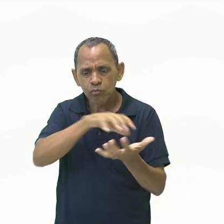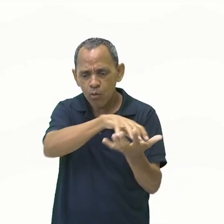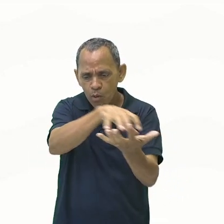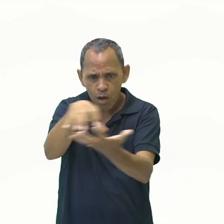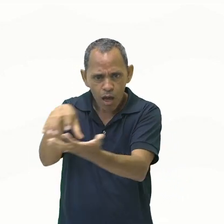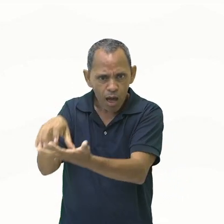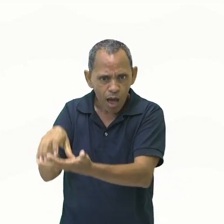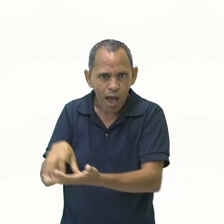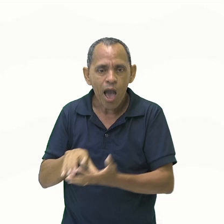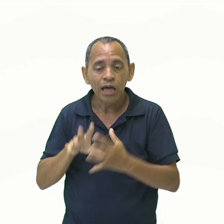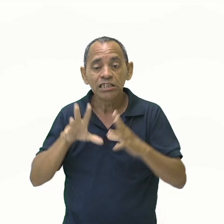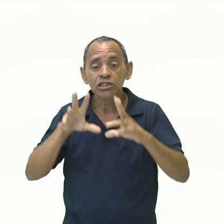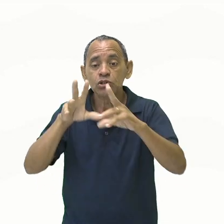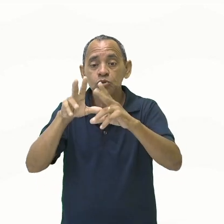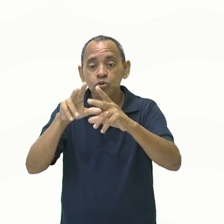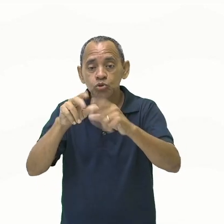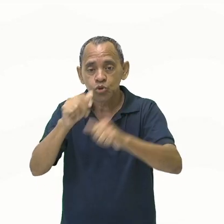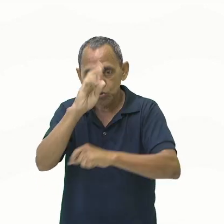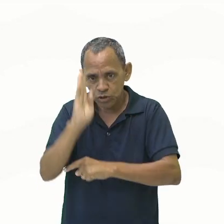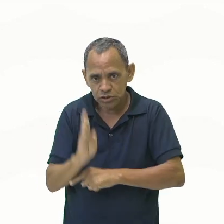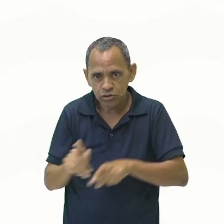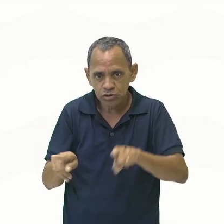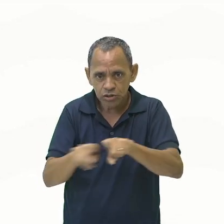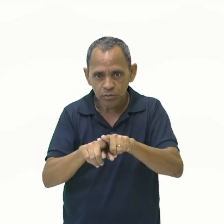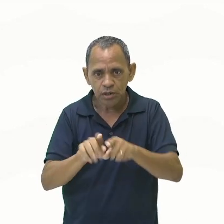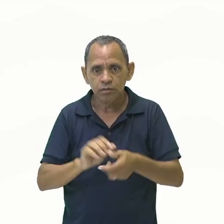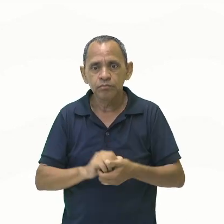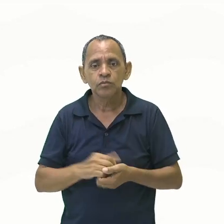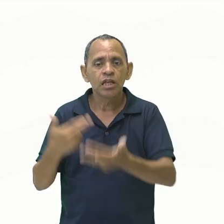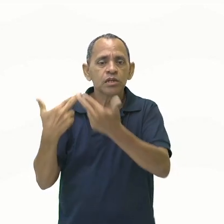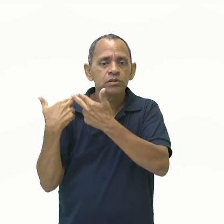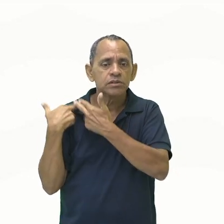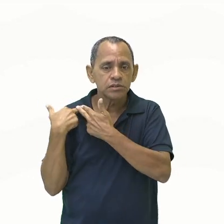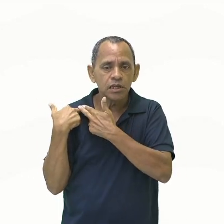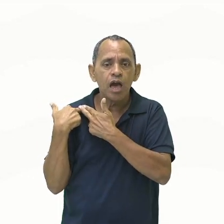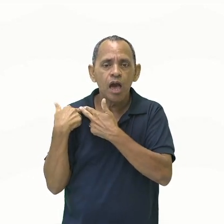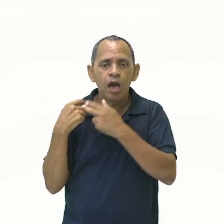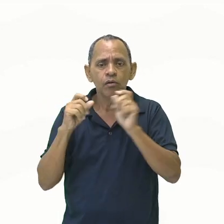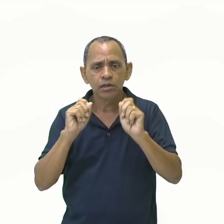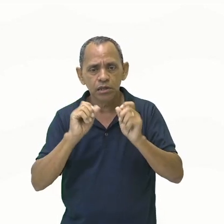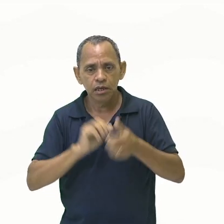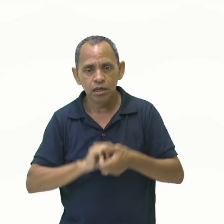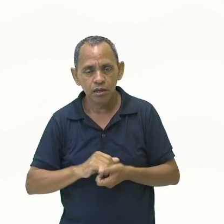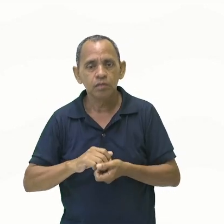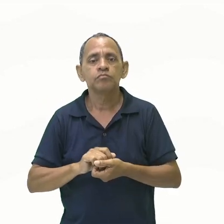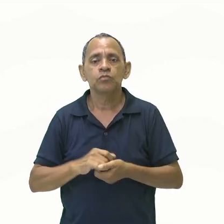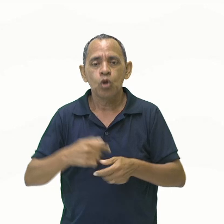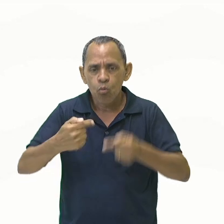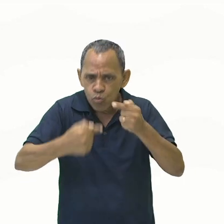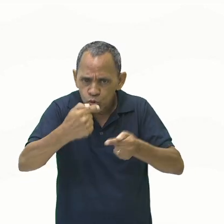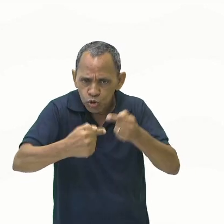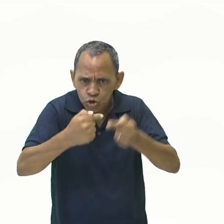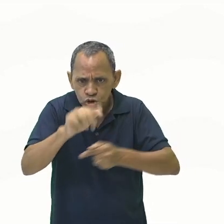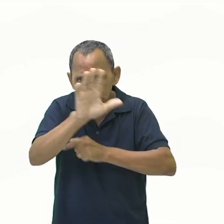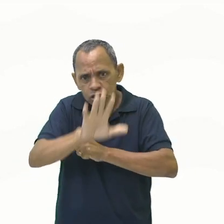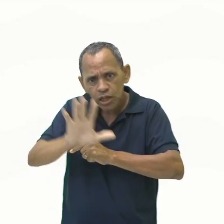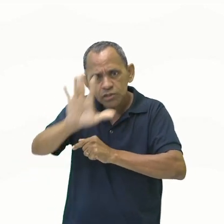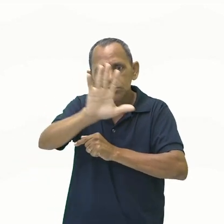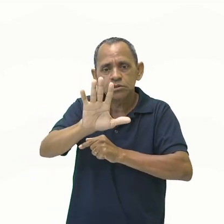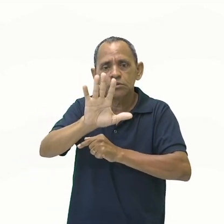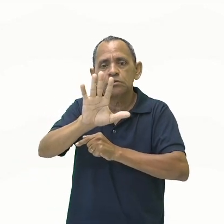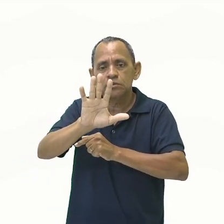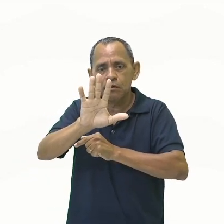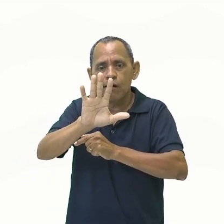da federação, tá? O IBAMA ele é responsável pela execução da política nacional do